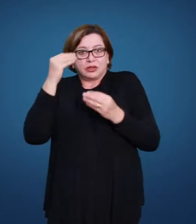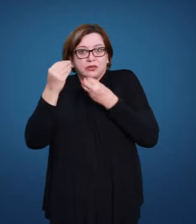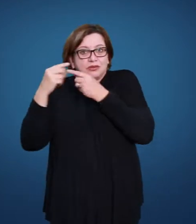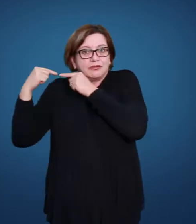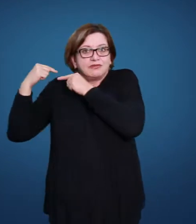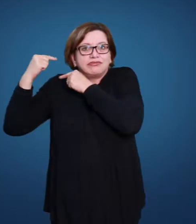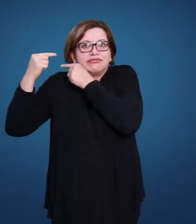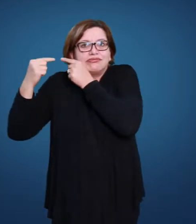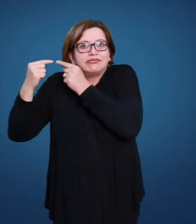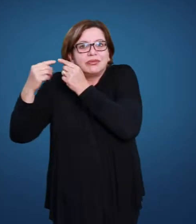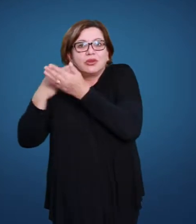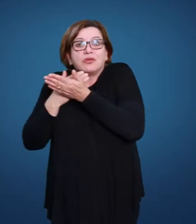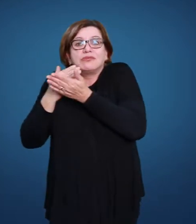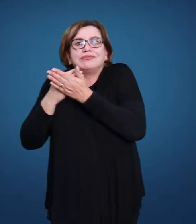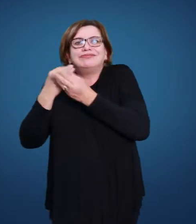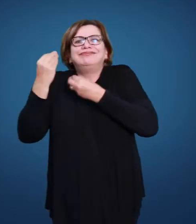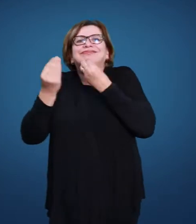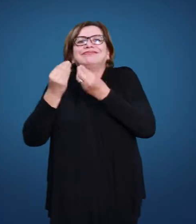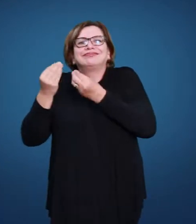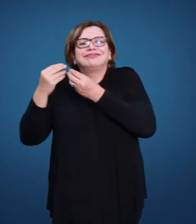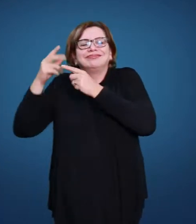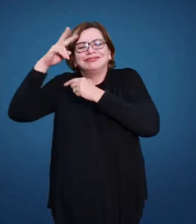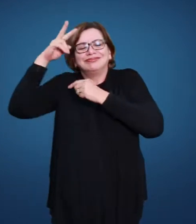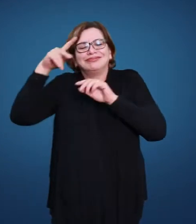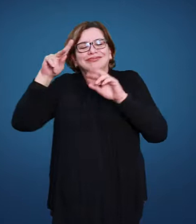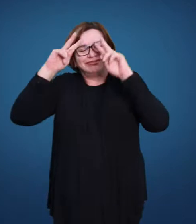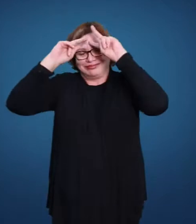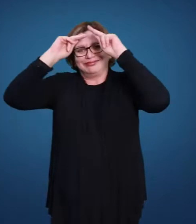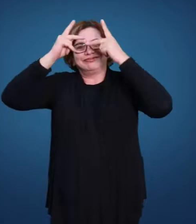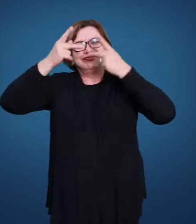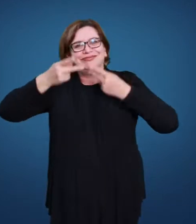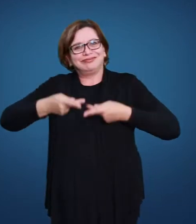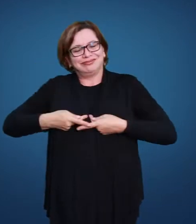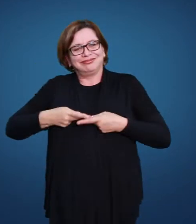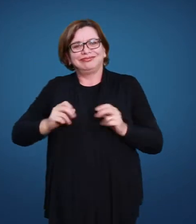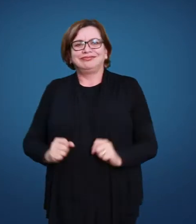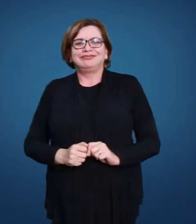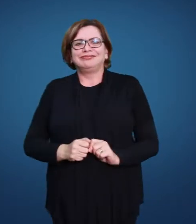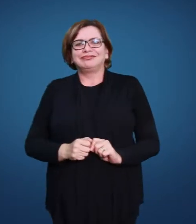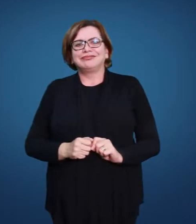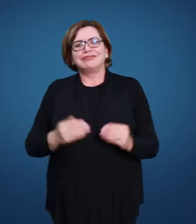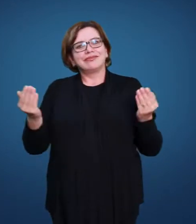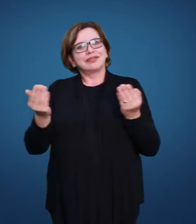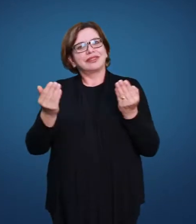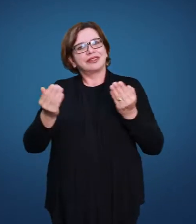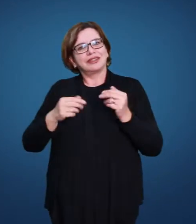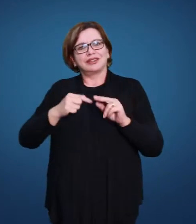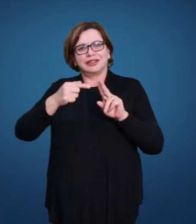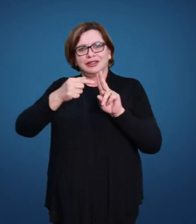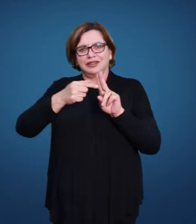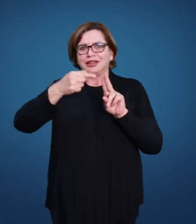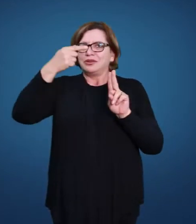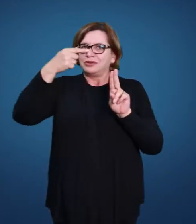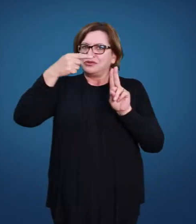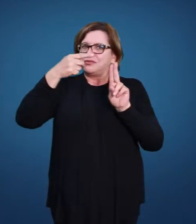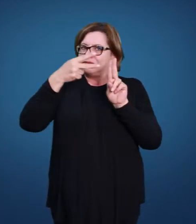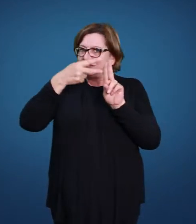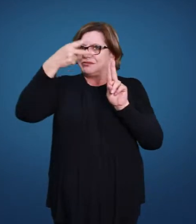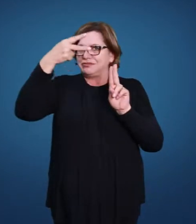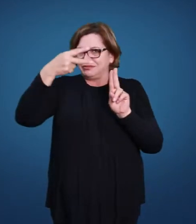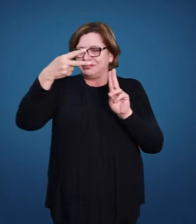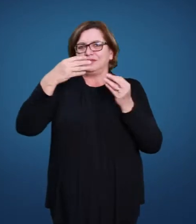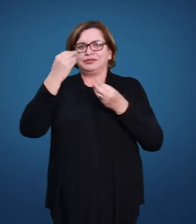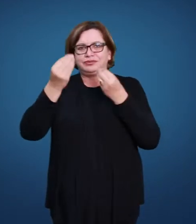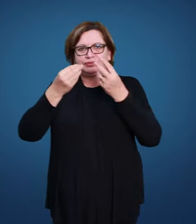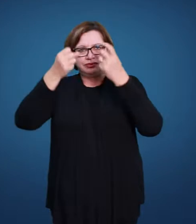práticas surgiram ao longo da história da humanidade. Dessa forma, a unidade 1 e 2 da